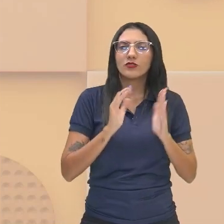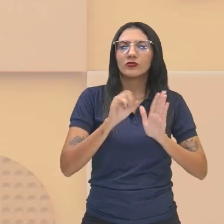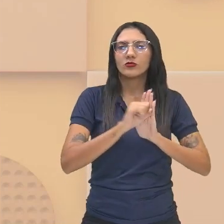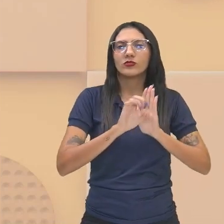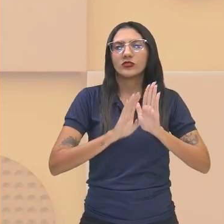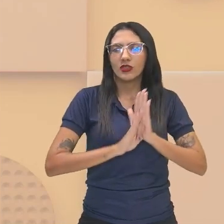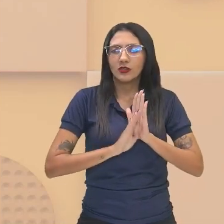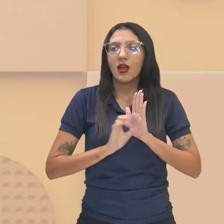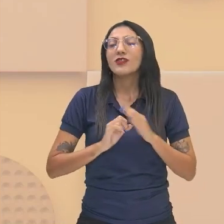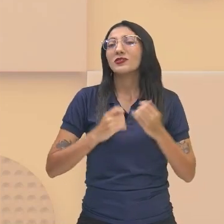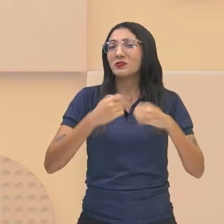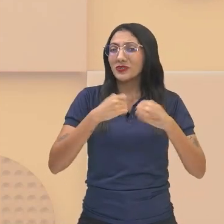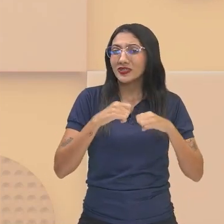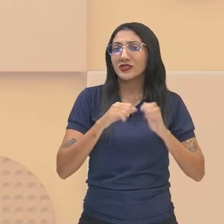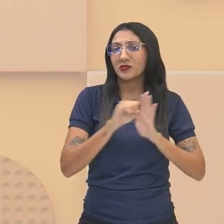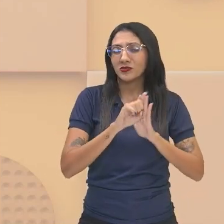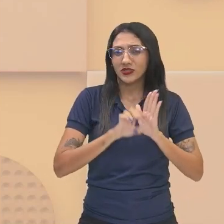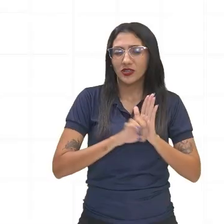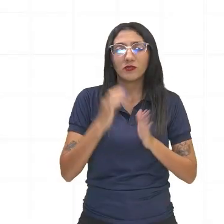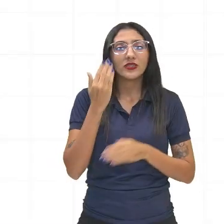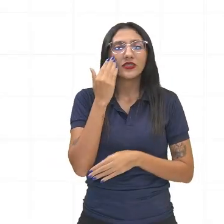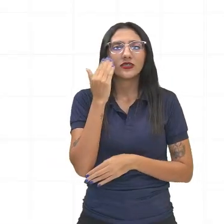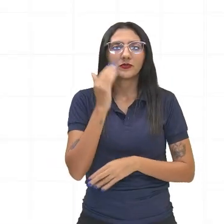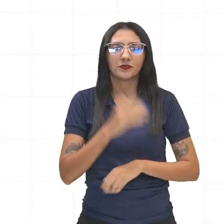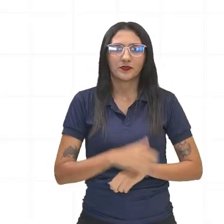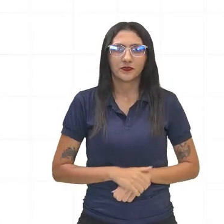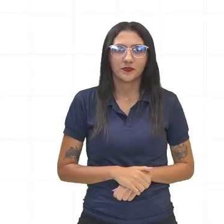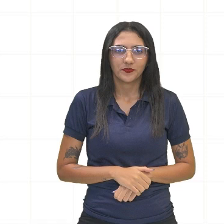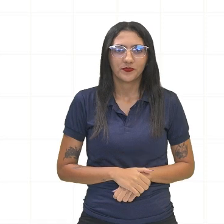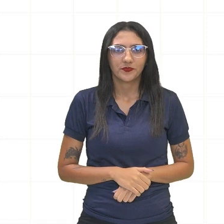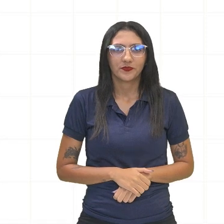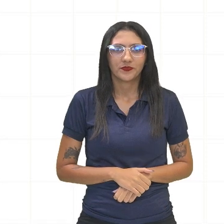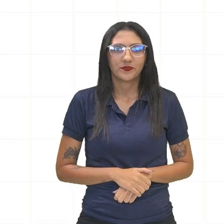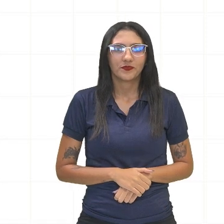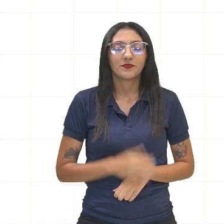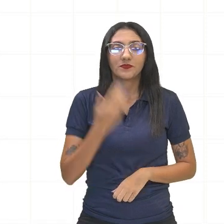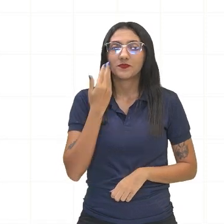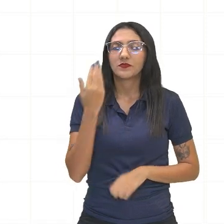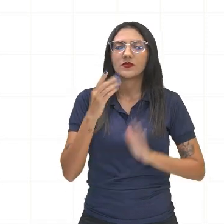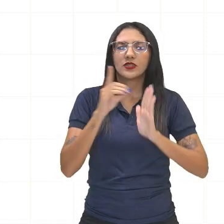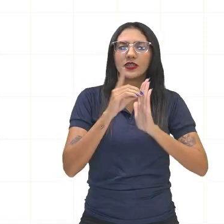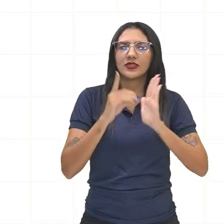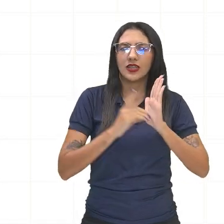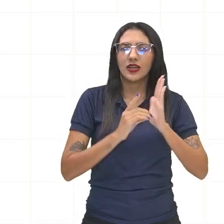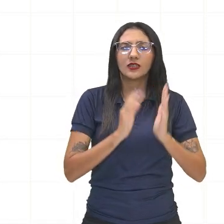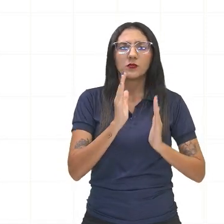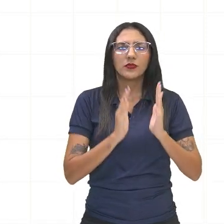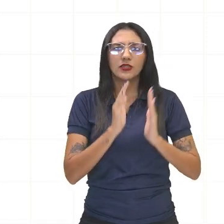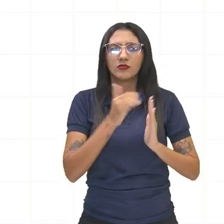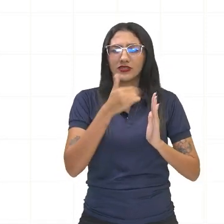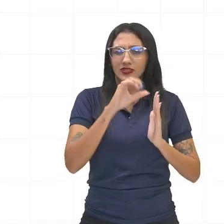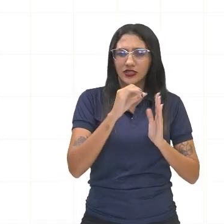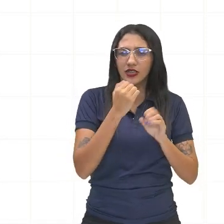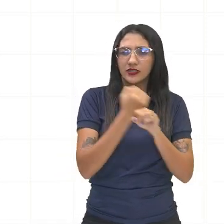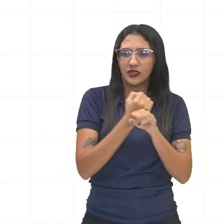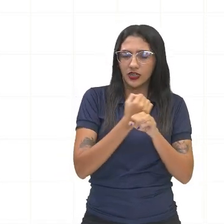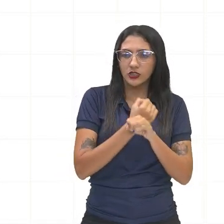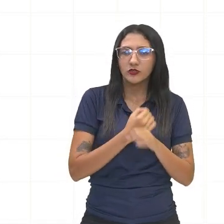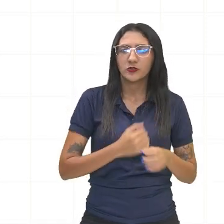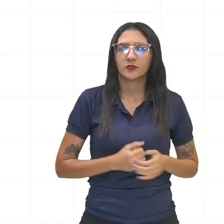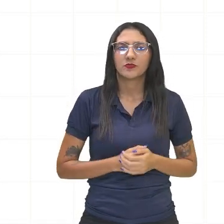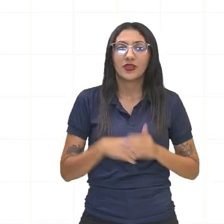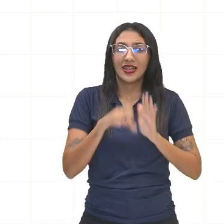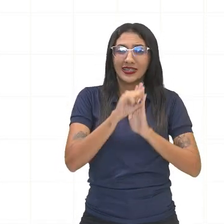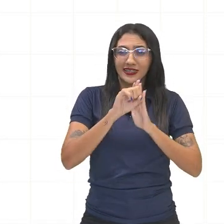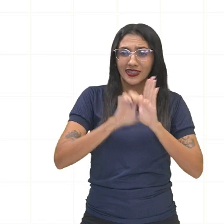precisam saber, ok? Então, vamos lá, de olho nessa história, olha só. Década é um período de 10 anos, século, 100